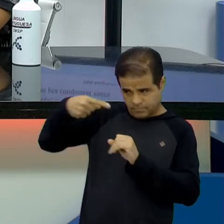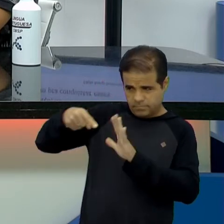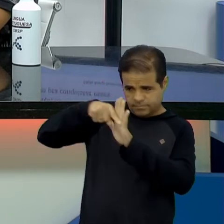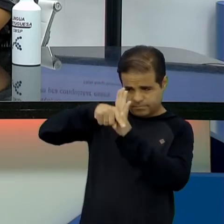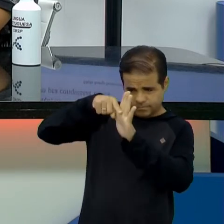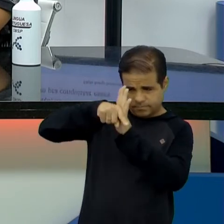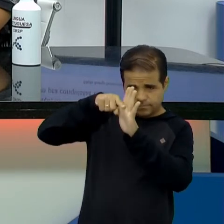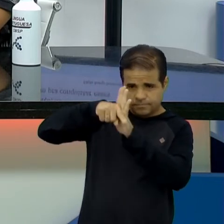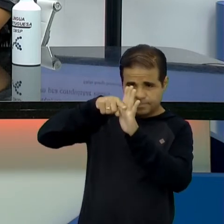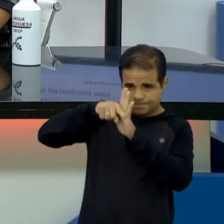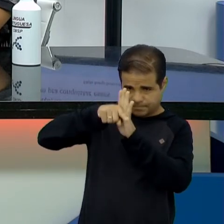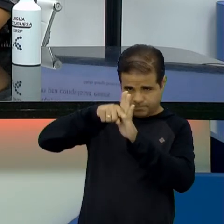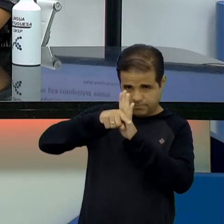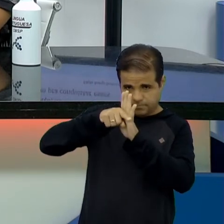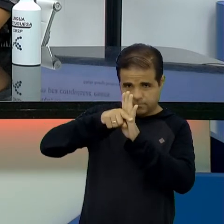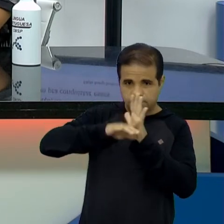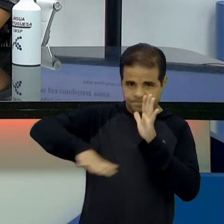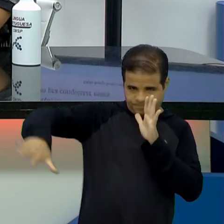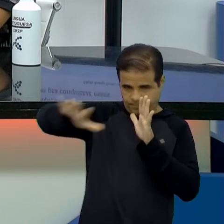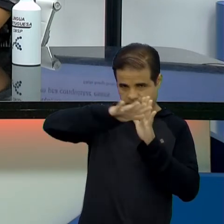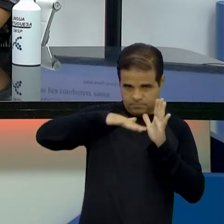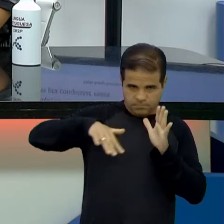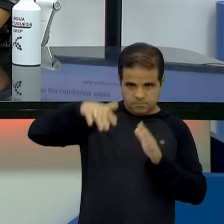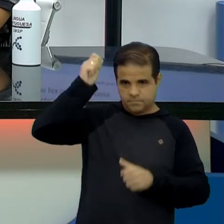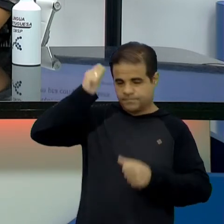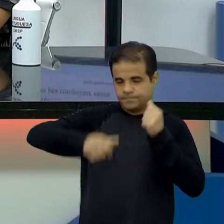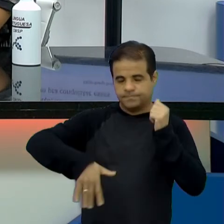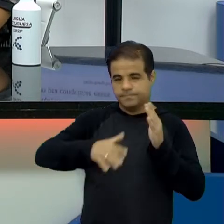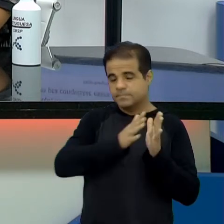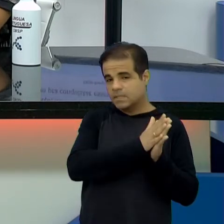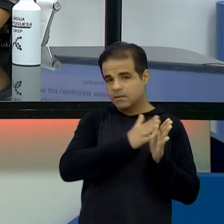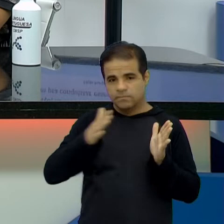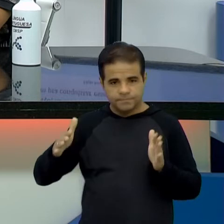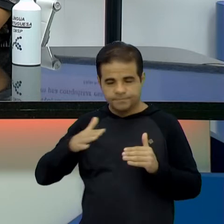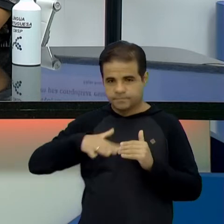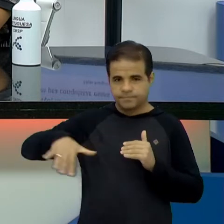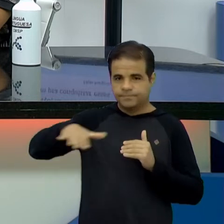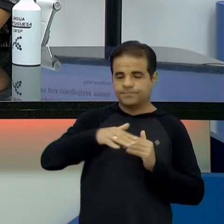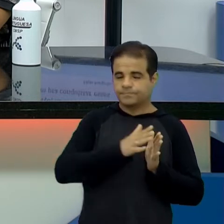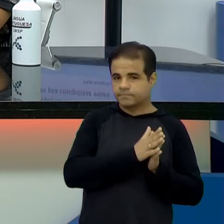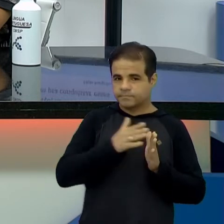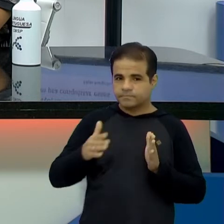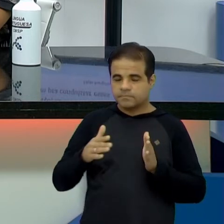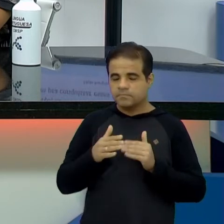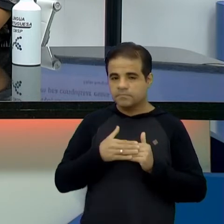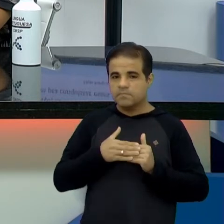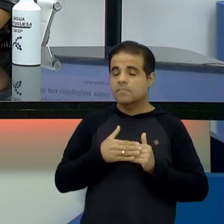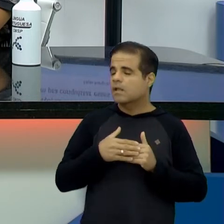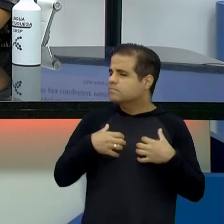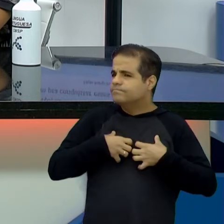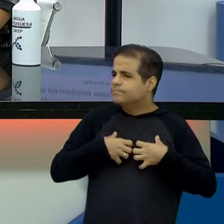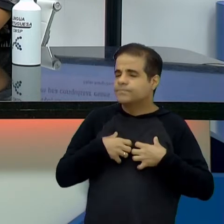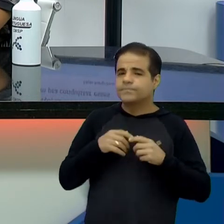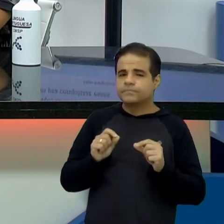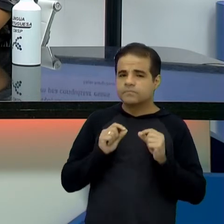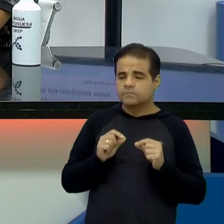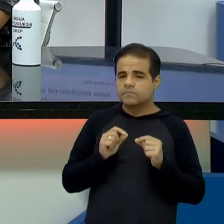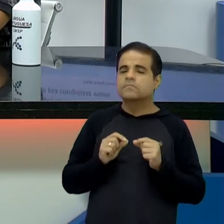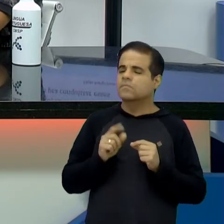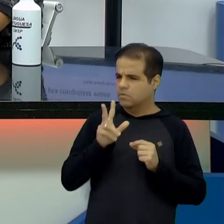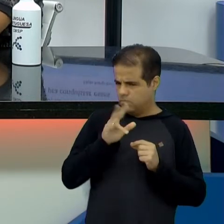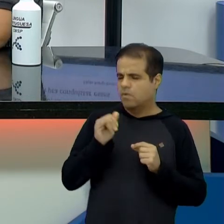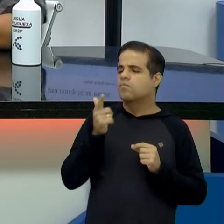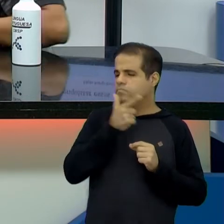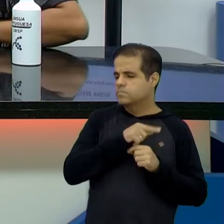isso, né? É engraçado que na América do Sul é bem destacado o rugby, né? E aqui no Brasil não é. Pois é. E aí ela se sente assim, eu vou conseguir também,